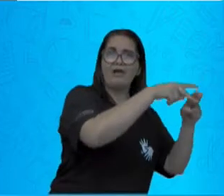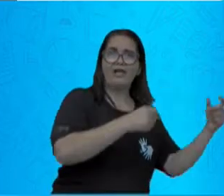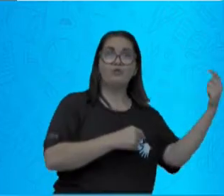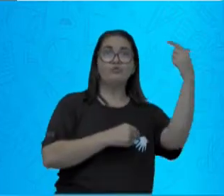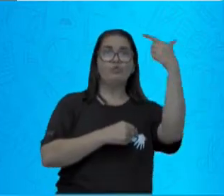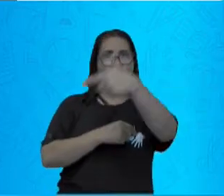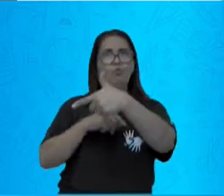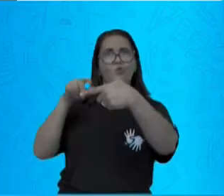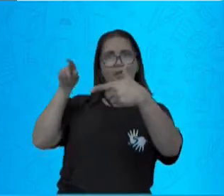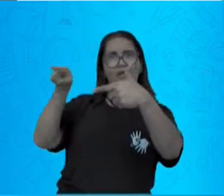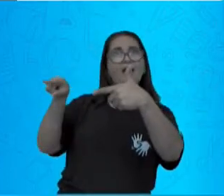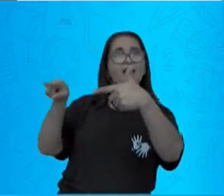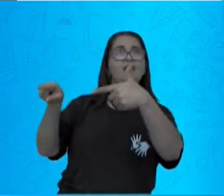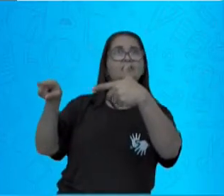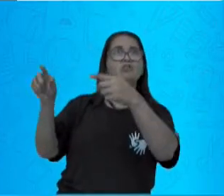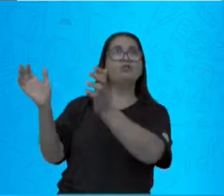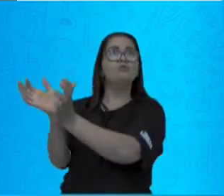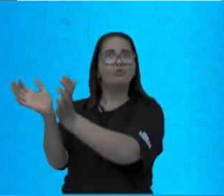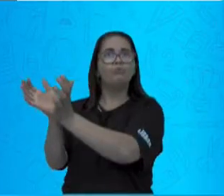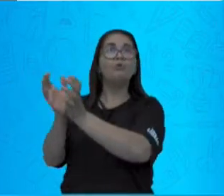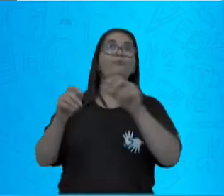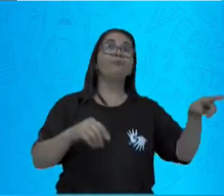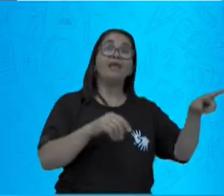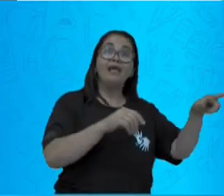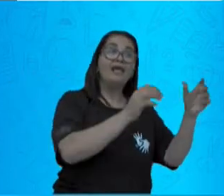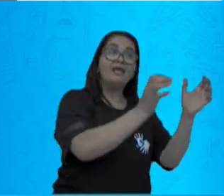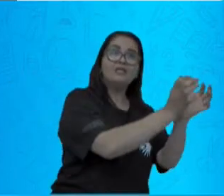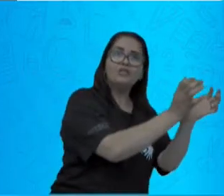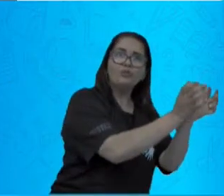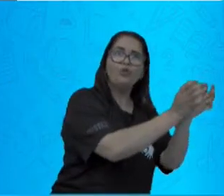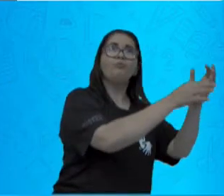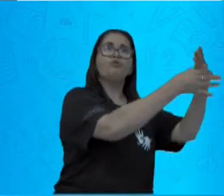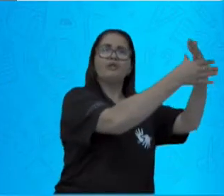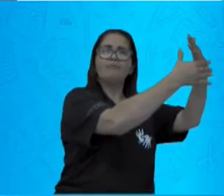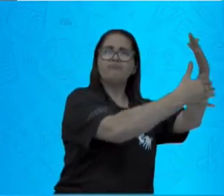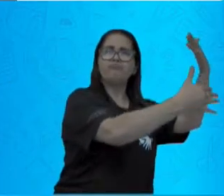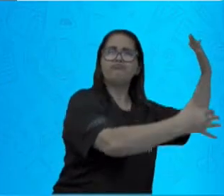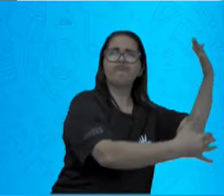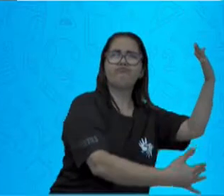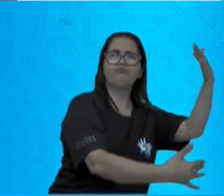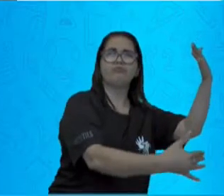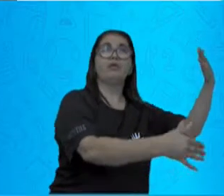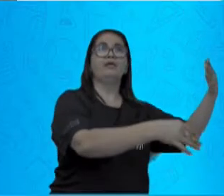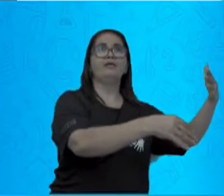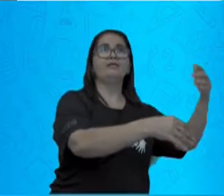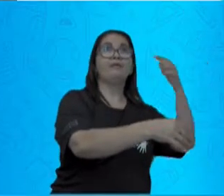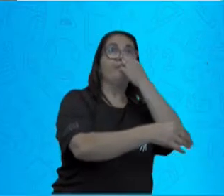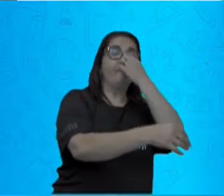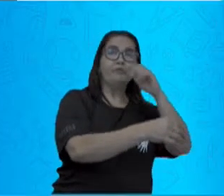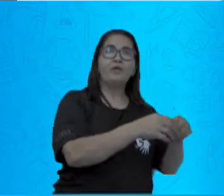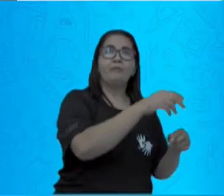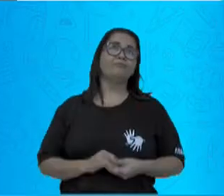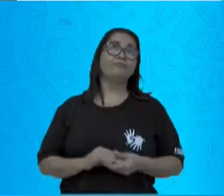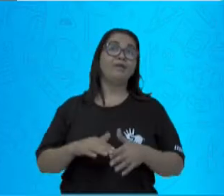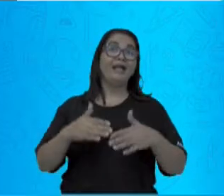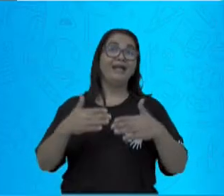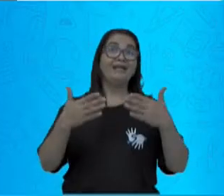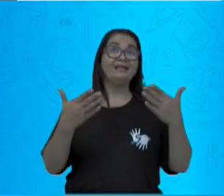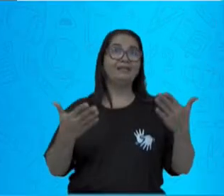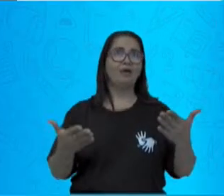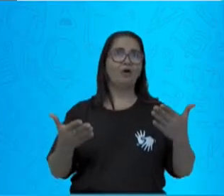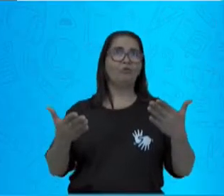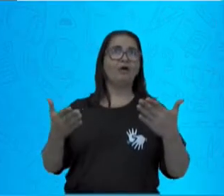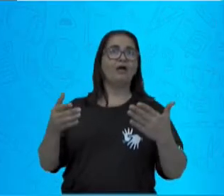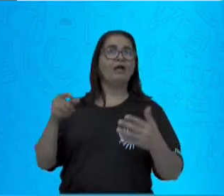partidários do absolutismo, nobreza, católicos ingleses e irlandeses. Os